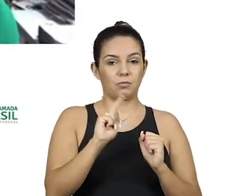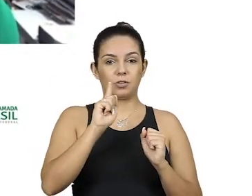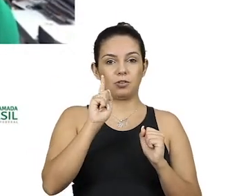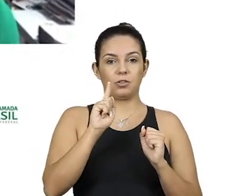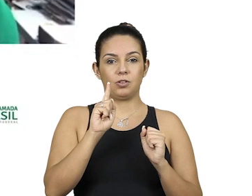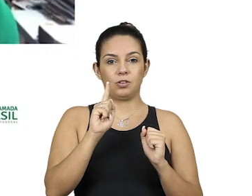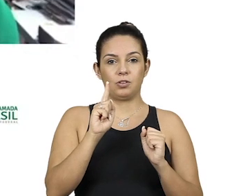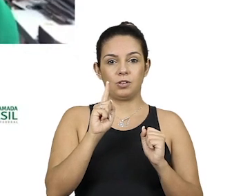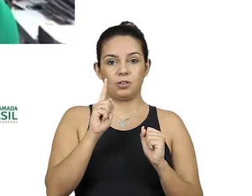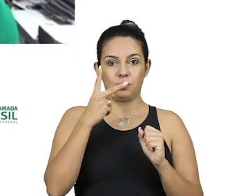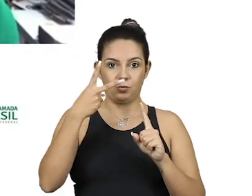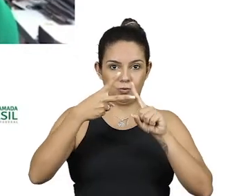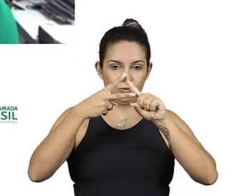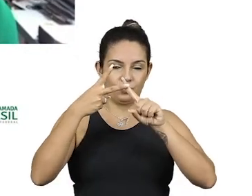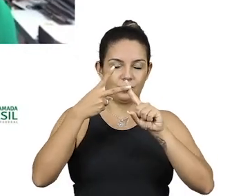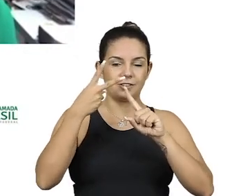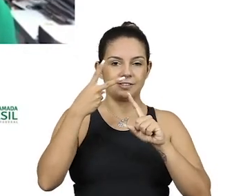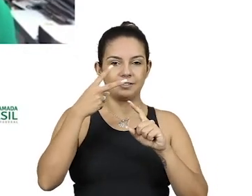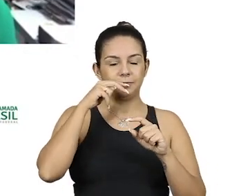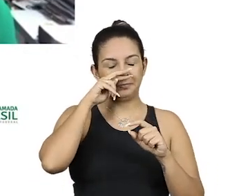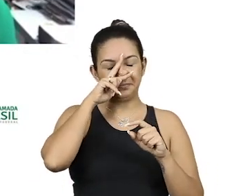duas.